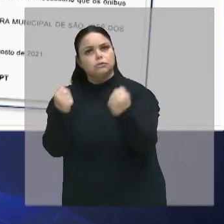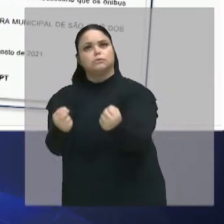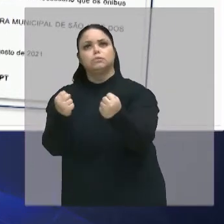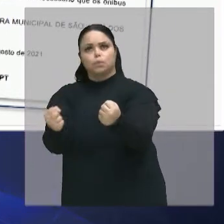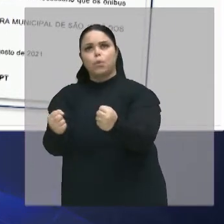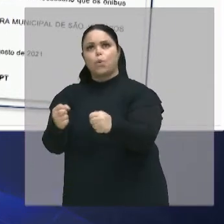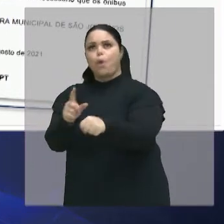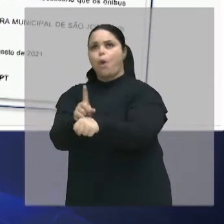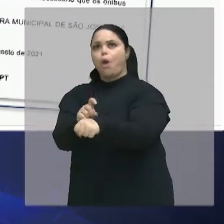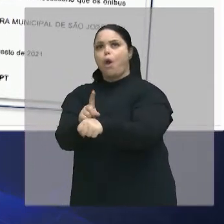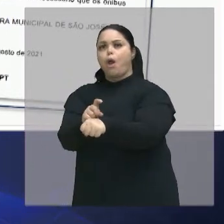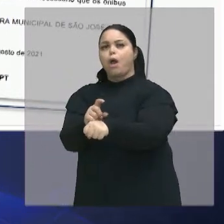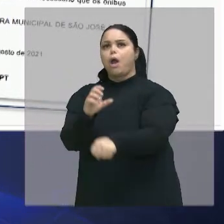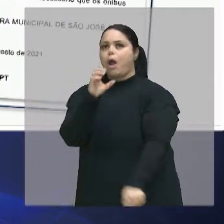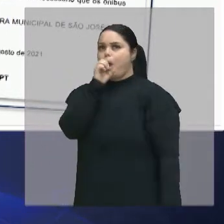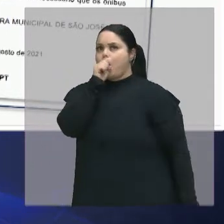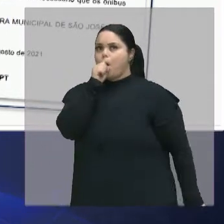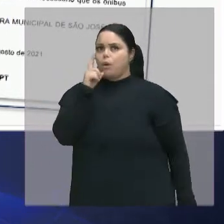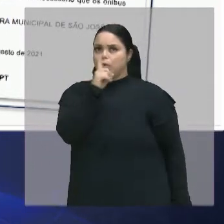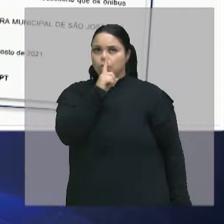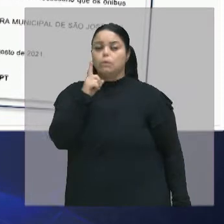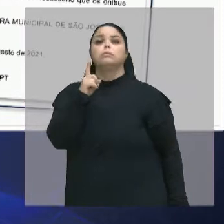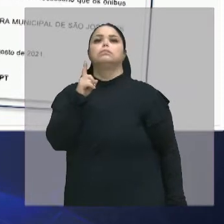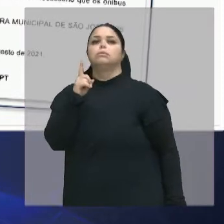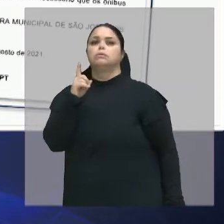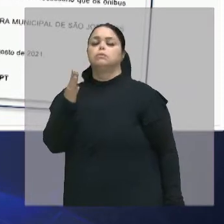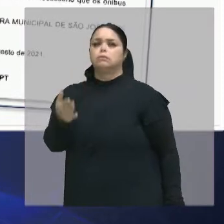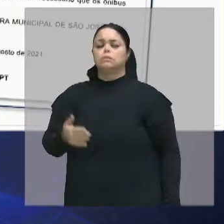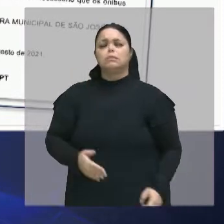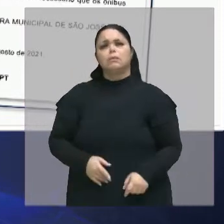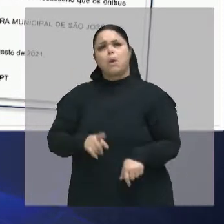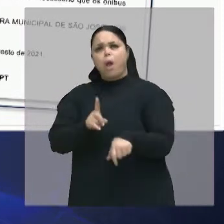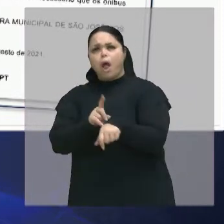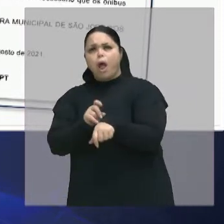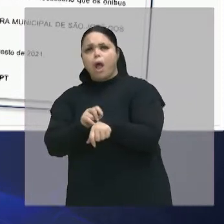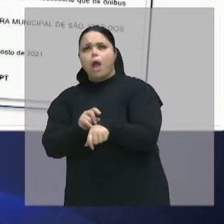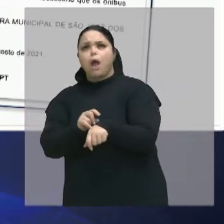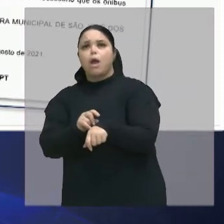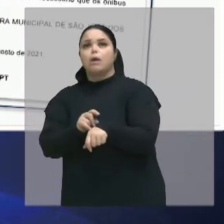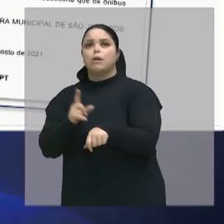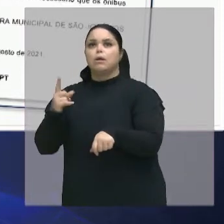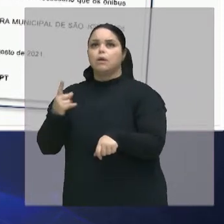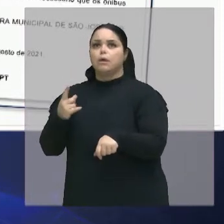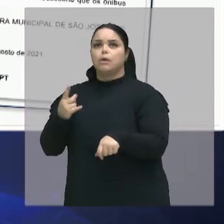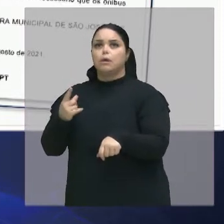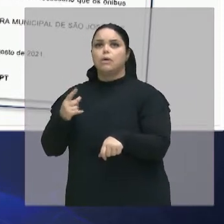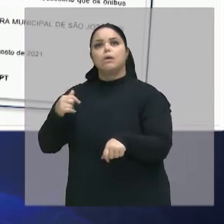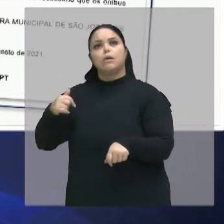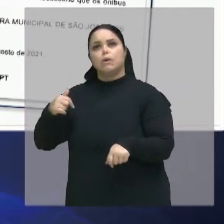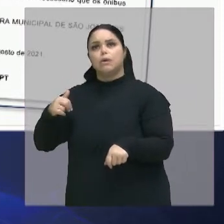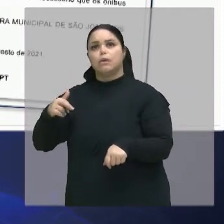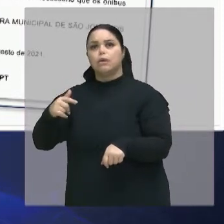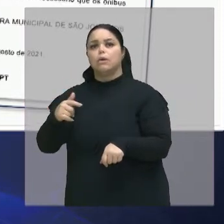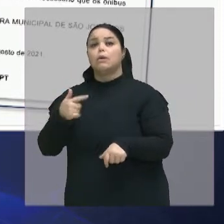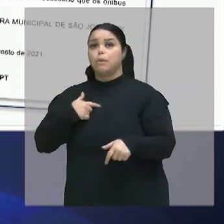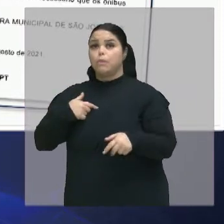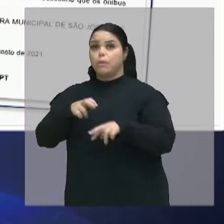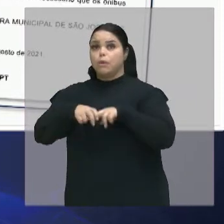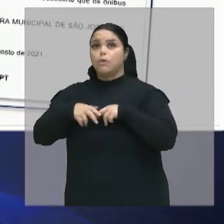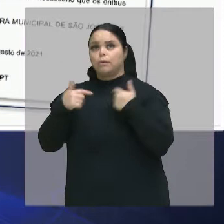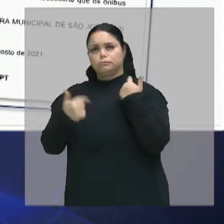horário de sábado e domingo. Com isso, os horários de saída, e estou aqui falando por causa de uma